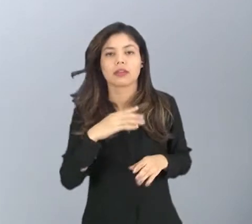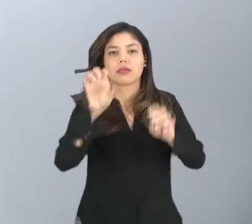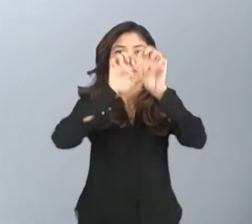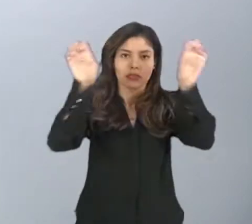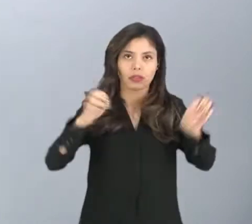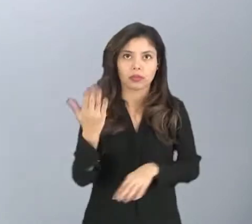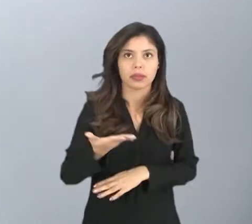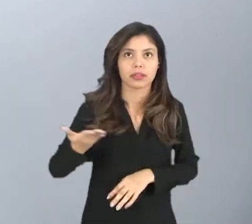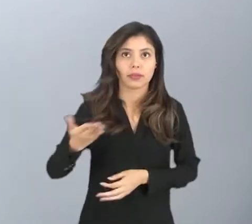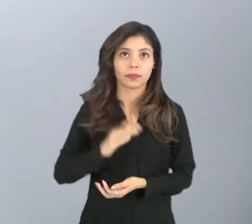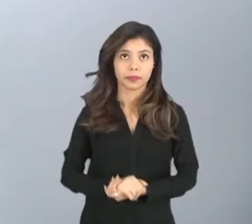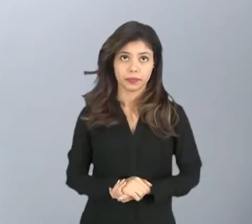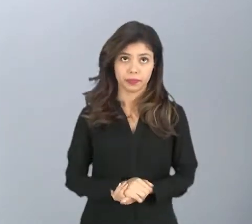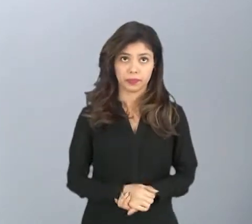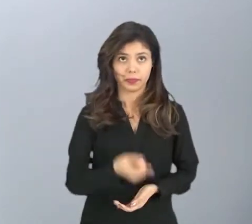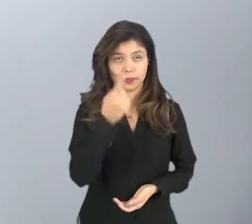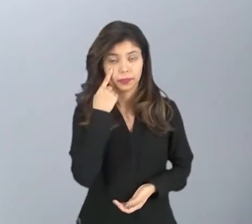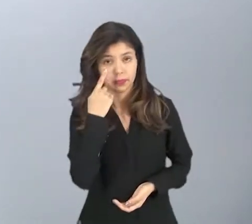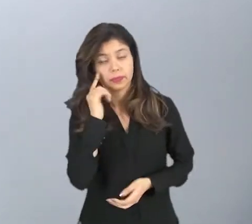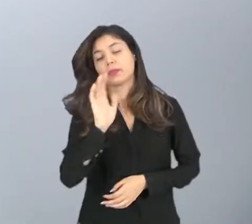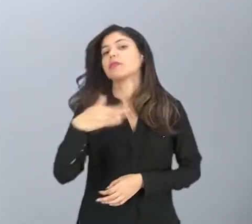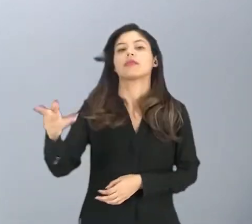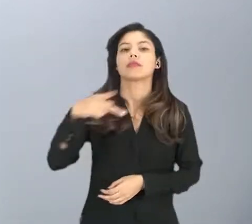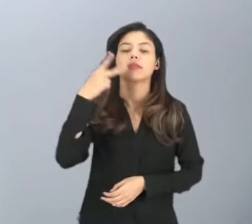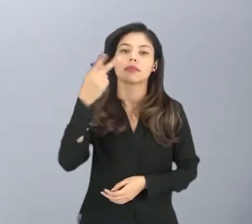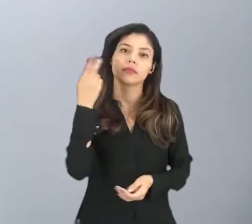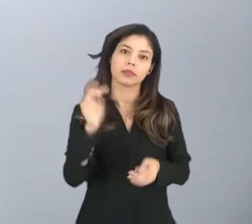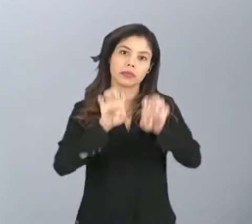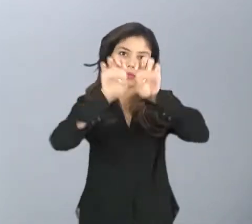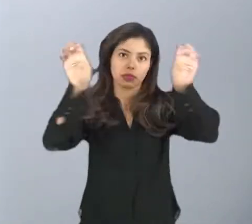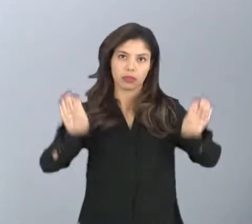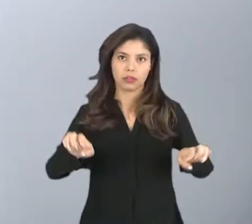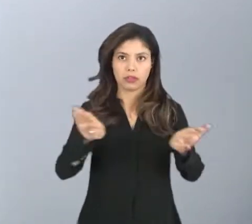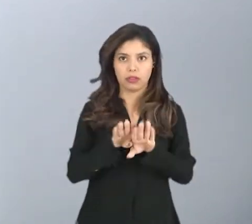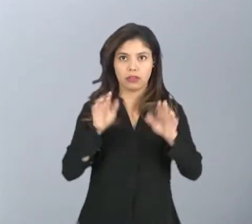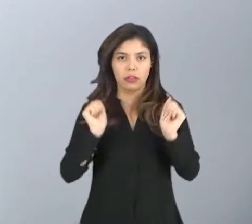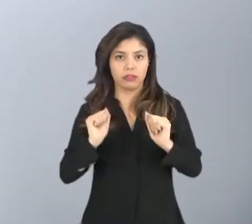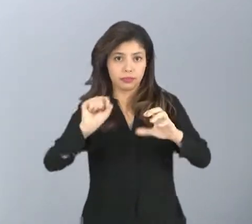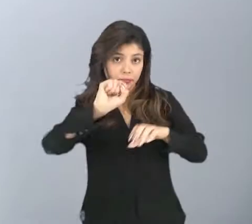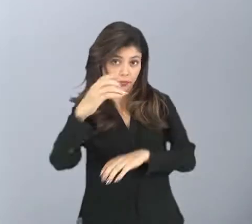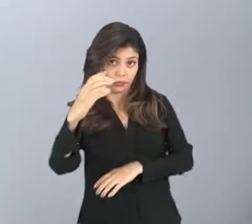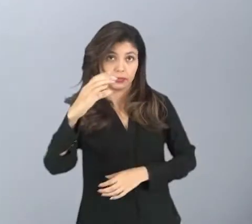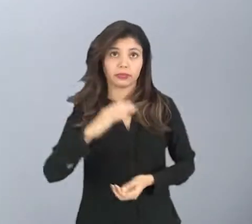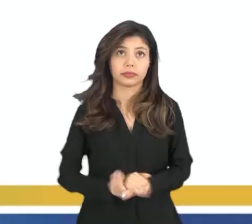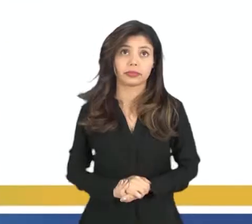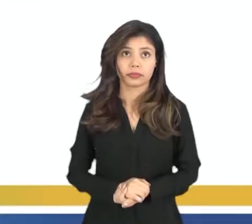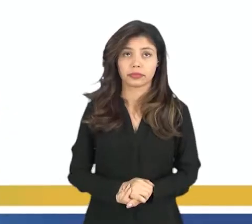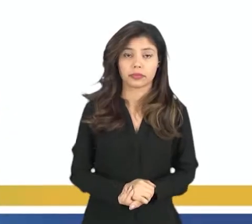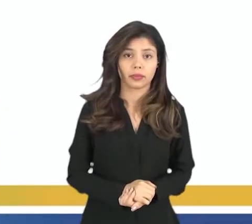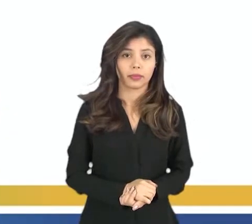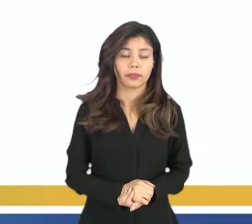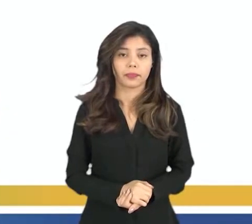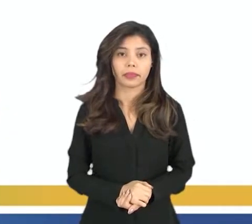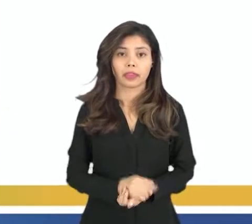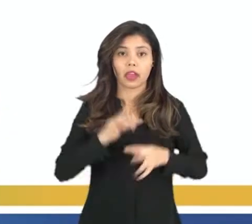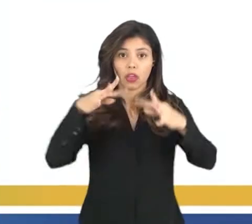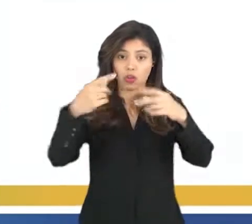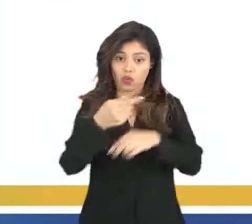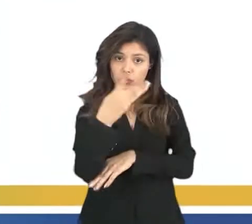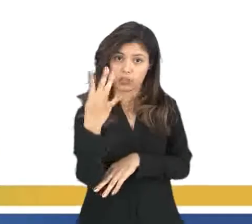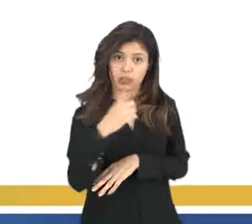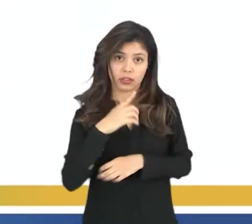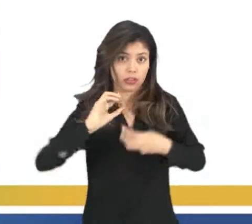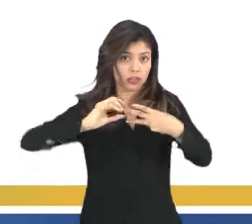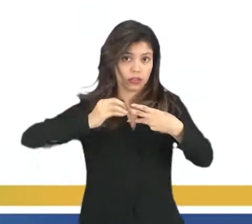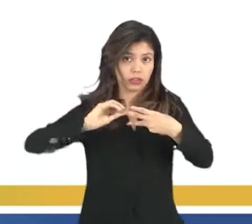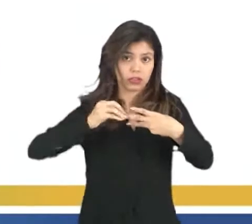básica. E aí quando a gente está falando dessa estrutura, eu posso classificar os seres vivos dependendo da quantidade de